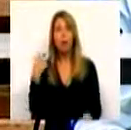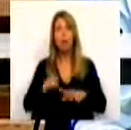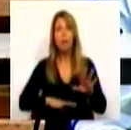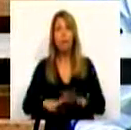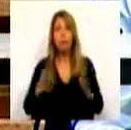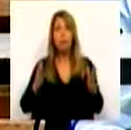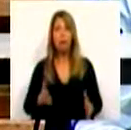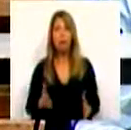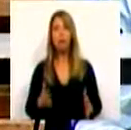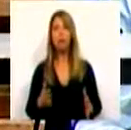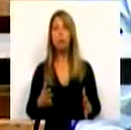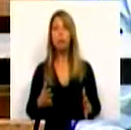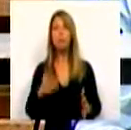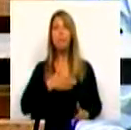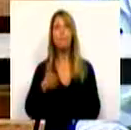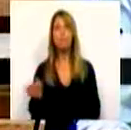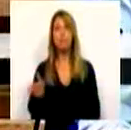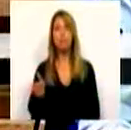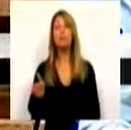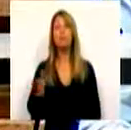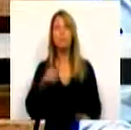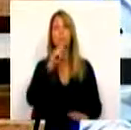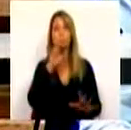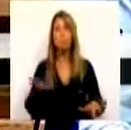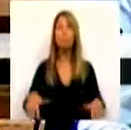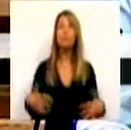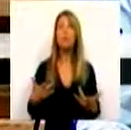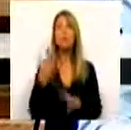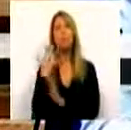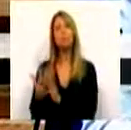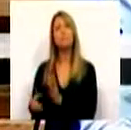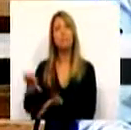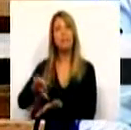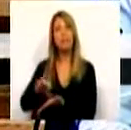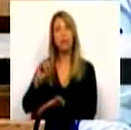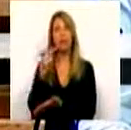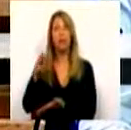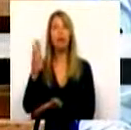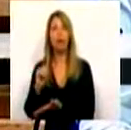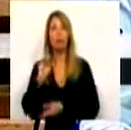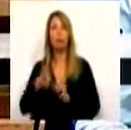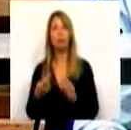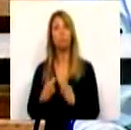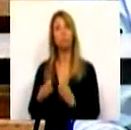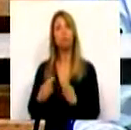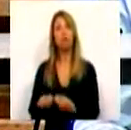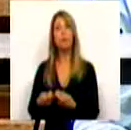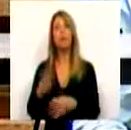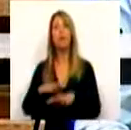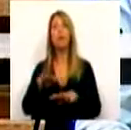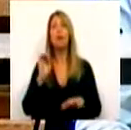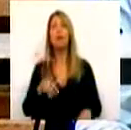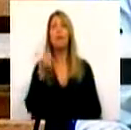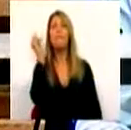feito para os passes, a possibilidade de descontar em sede IRS aquelas que são as despesas com o bike sharing